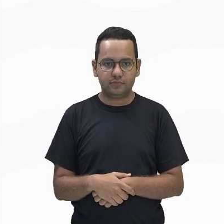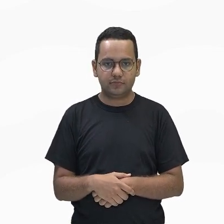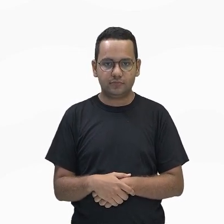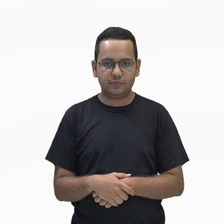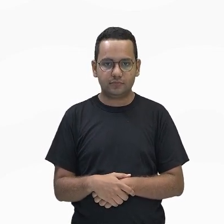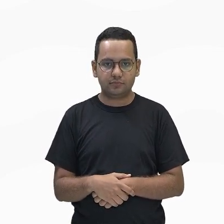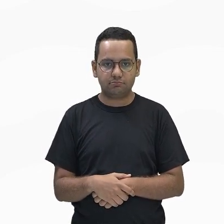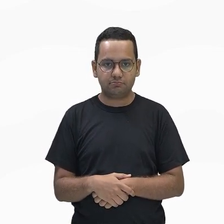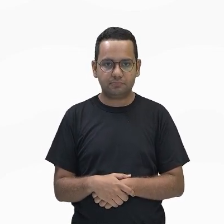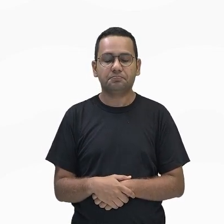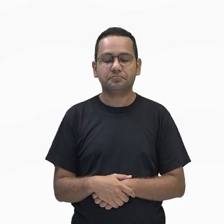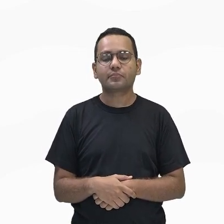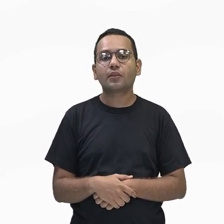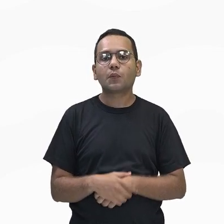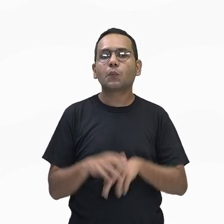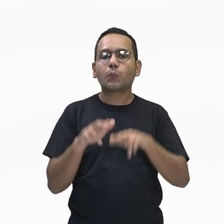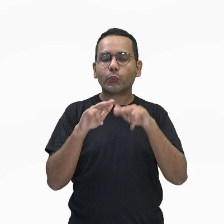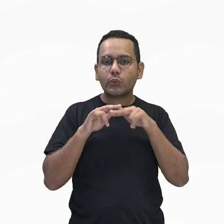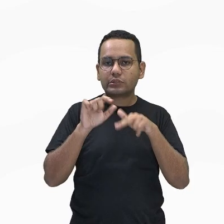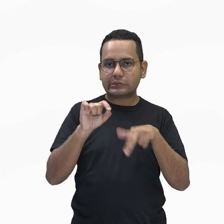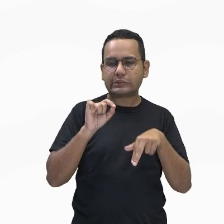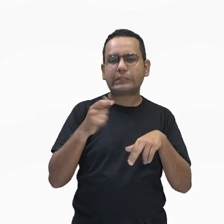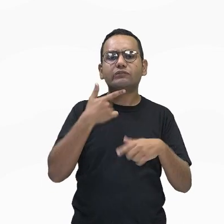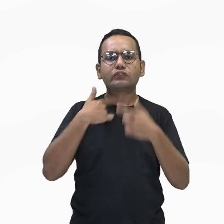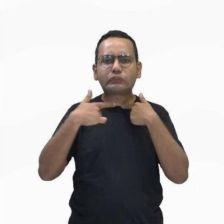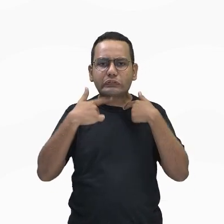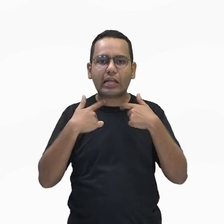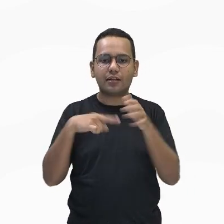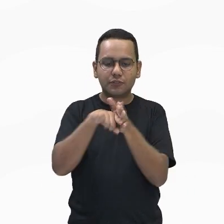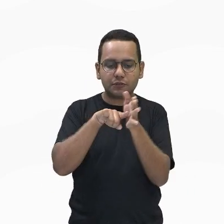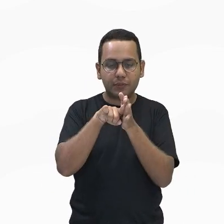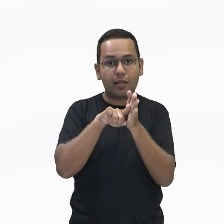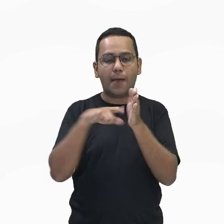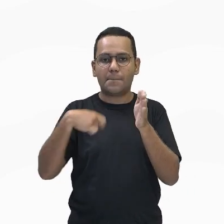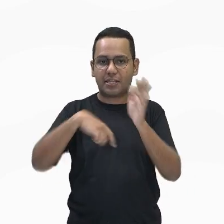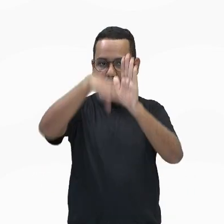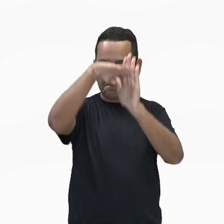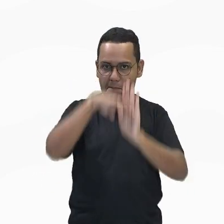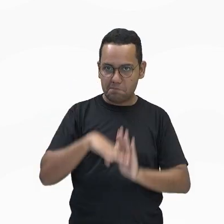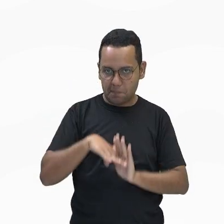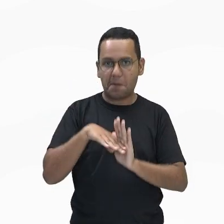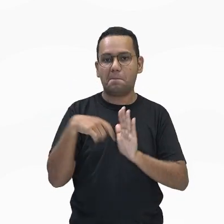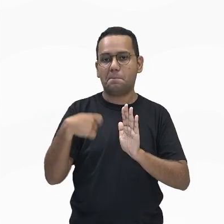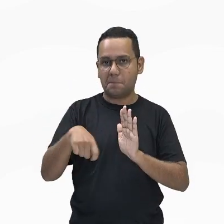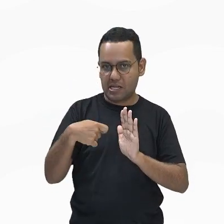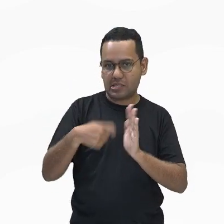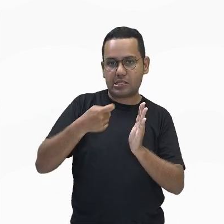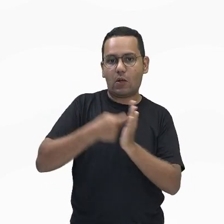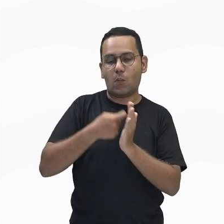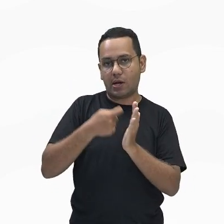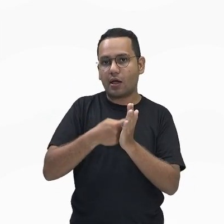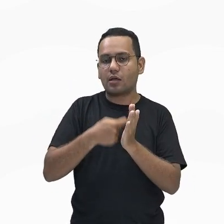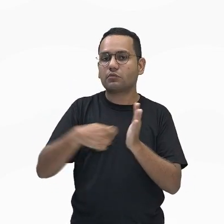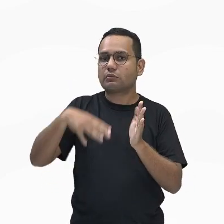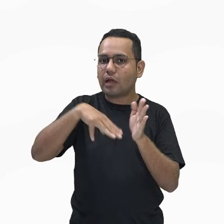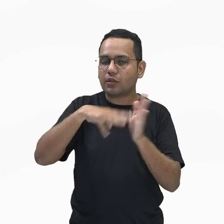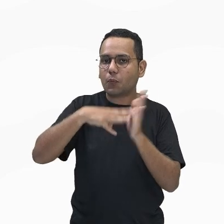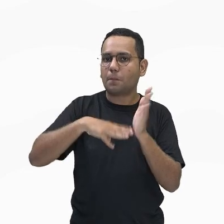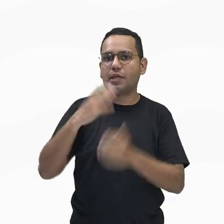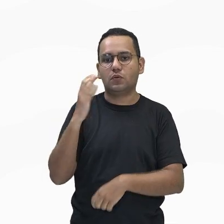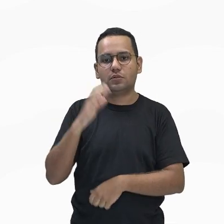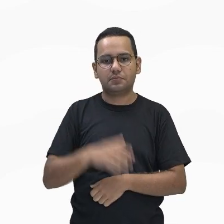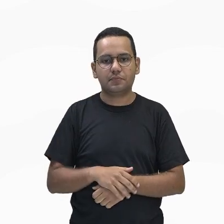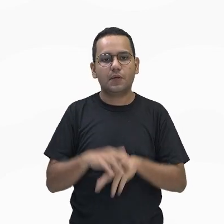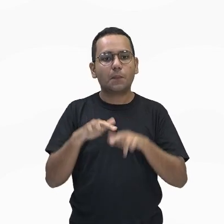método científico. Cientistas curiosos seguem etapas sistemáticas para